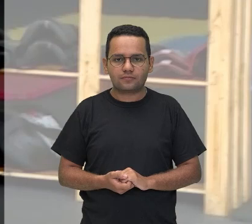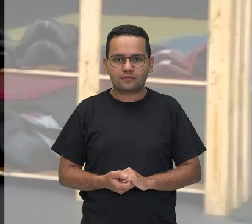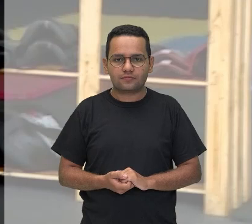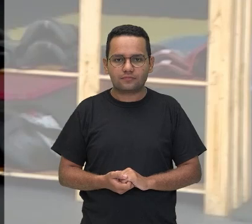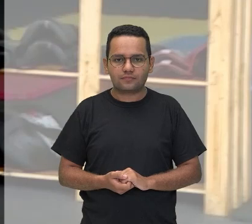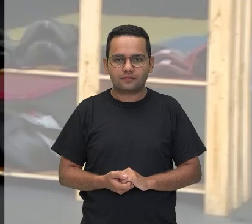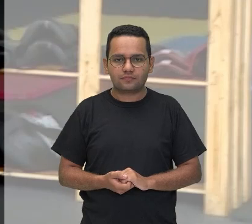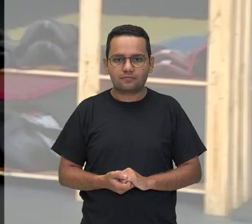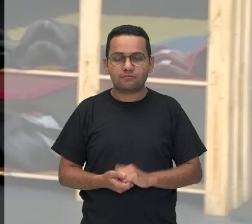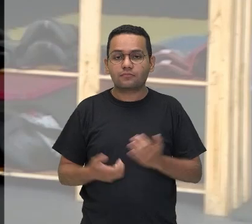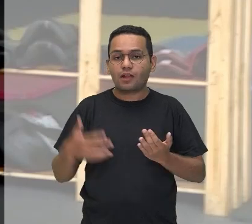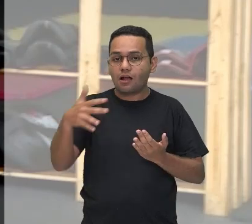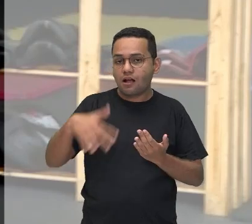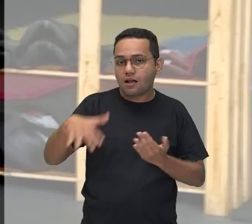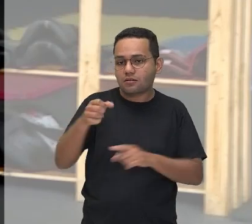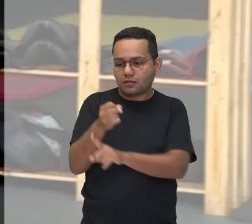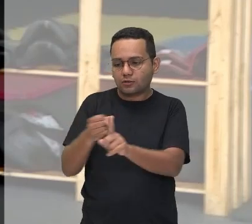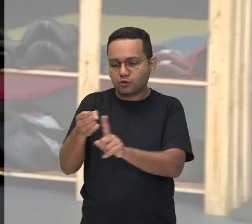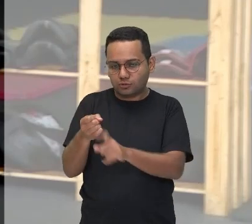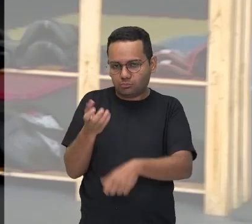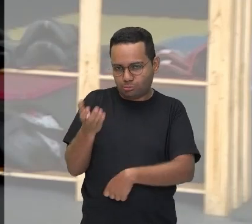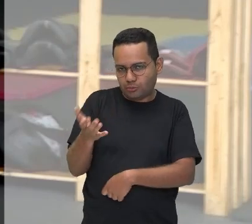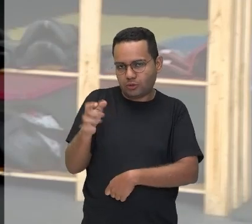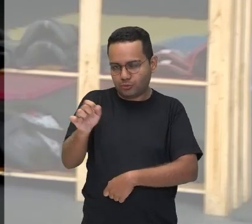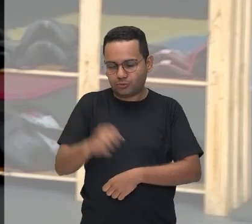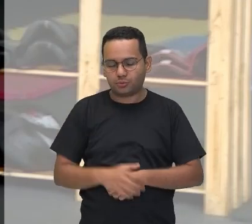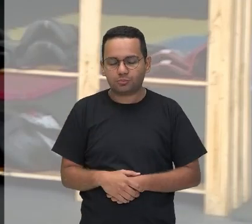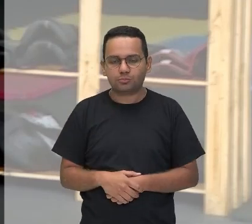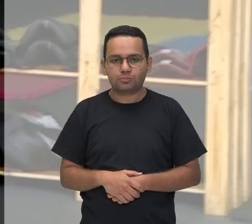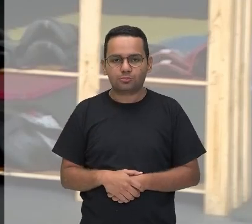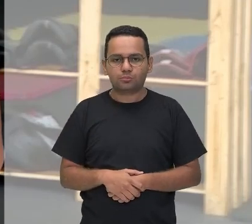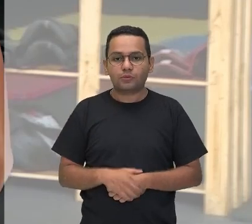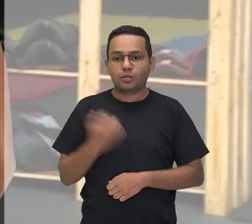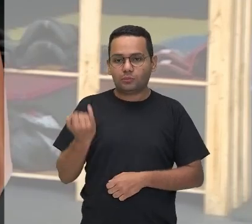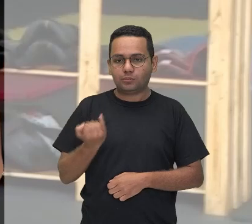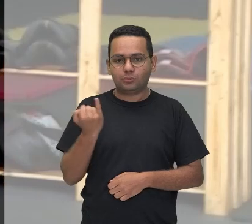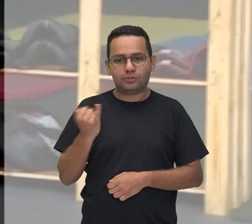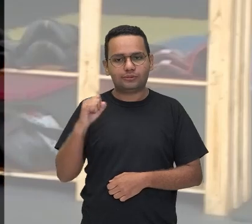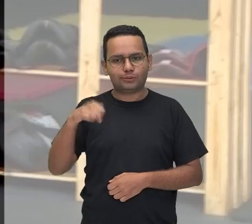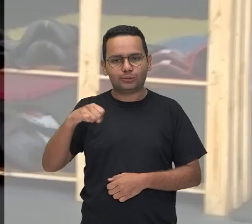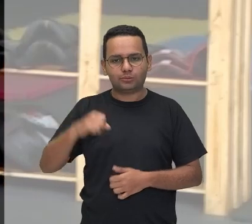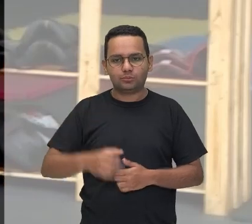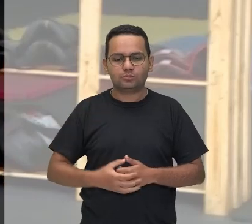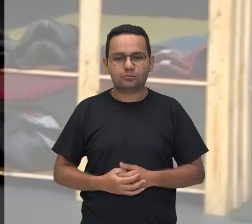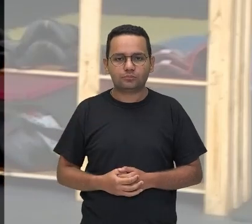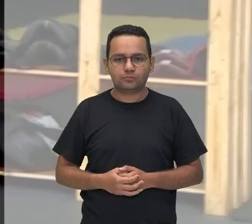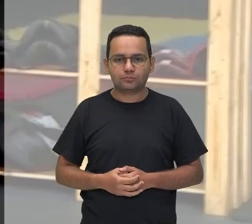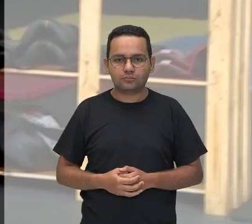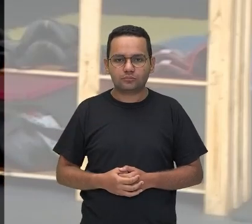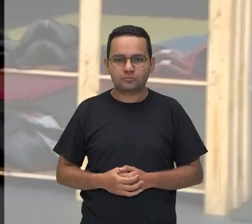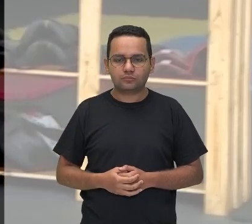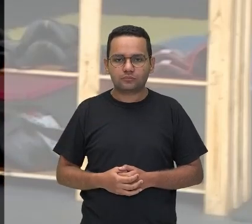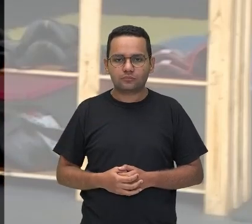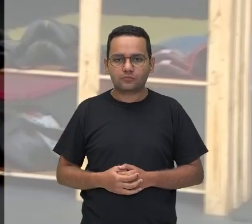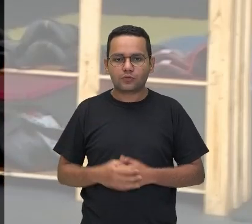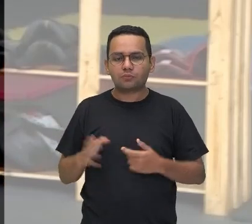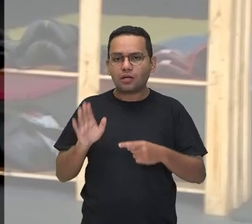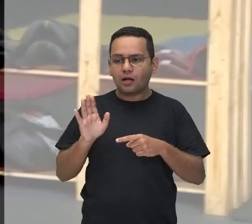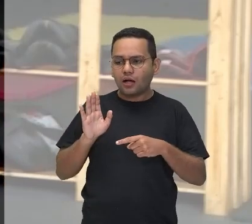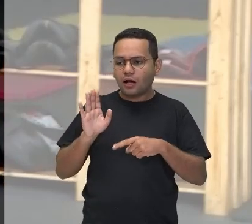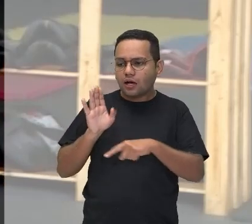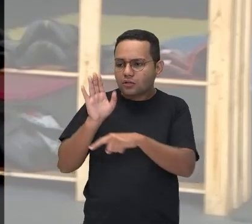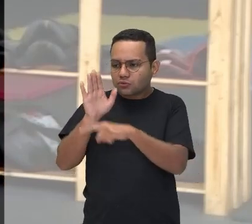No contexto social, na parte para a sociedade, é muito importante, né? Tanto para ajudar até